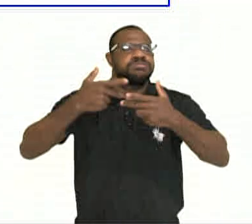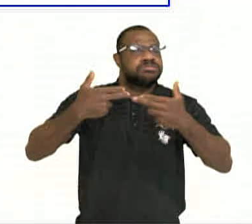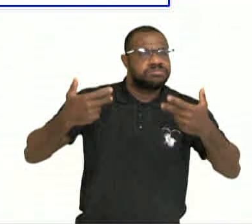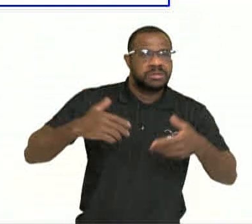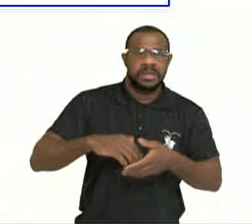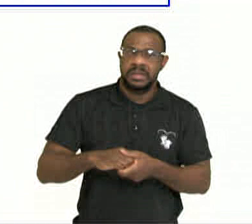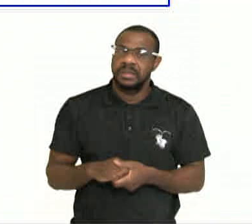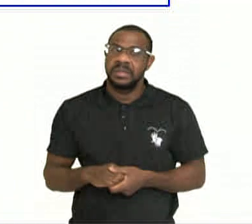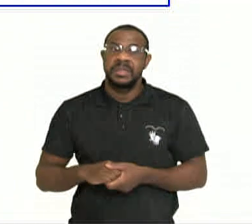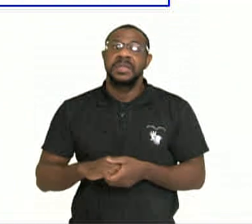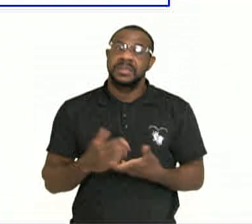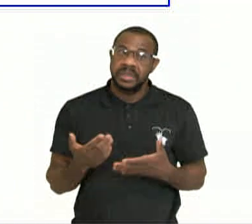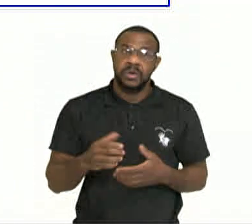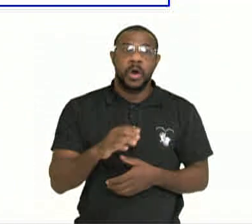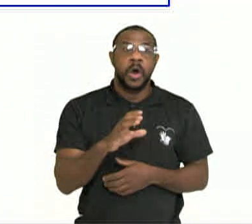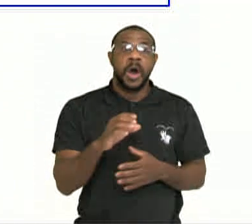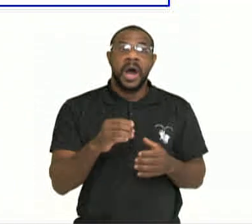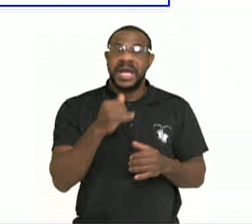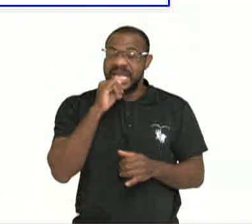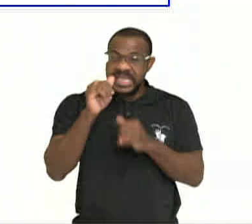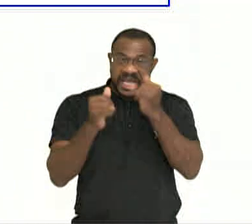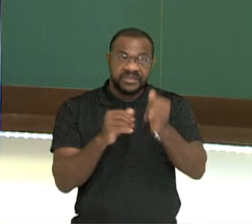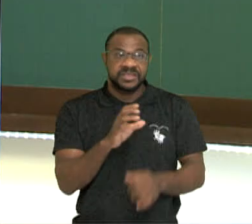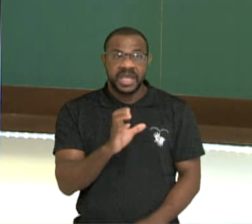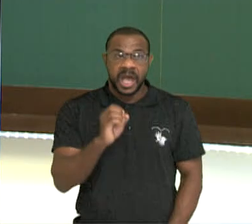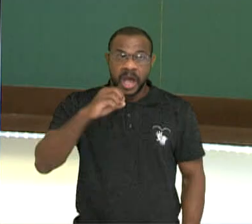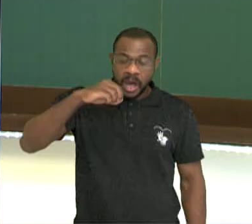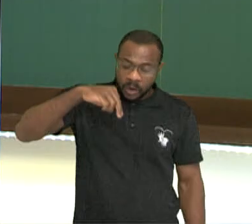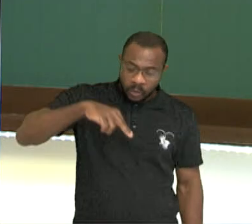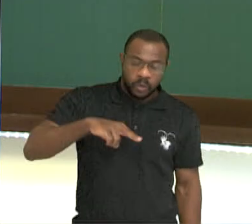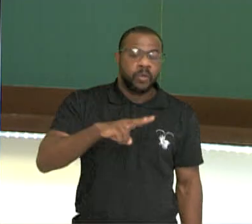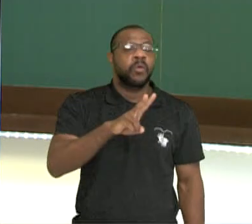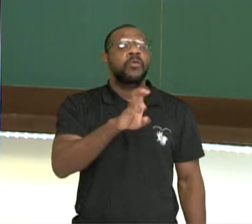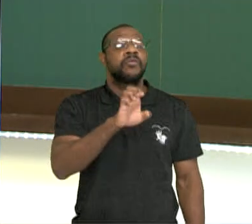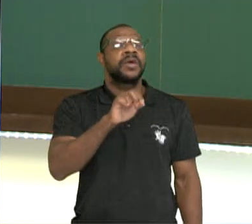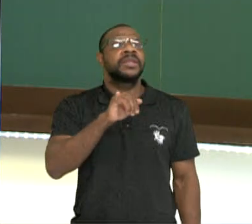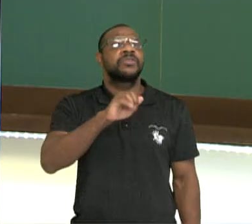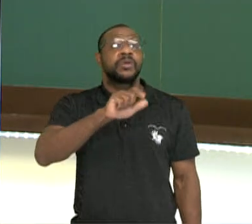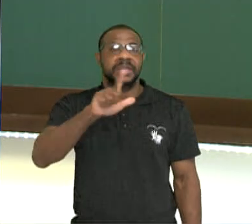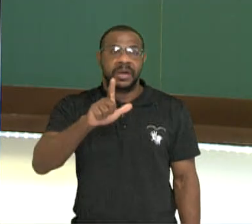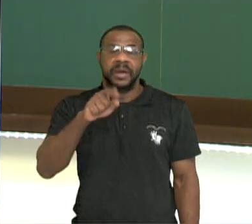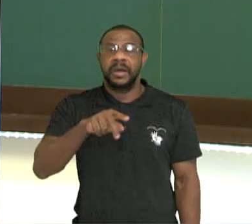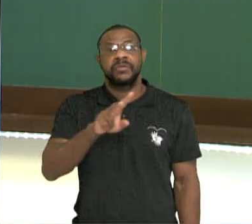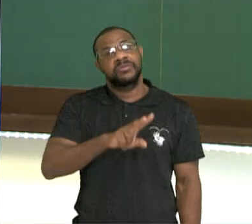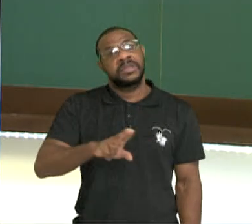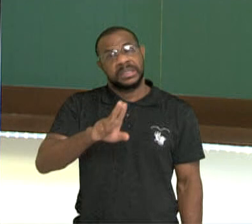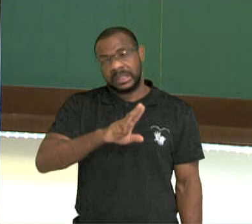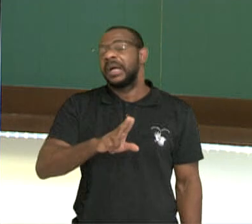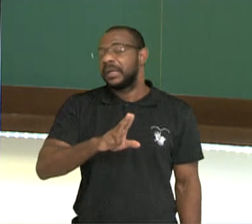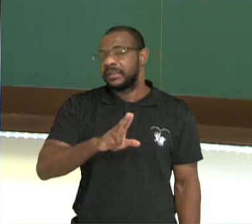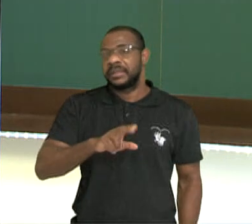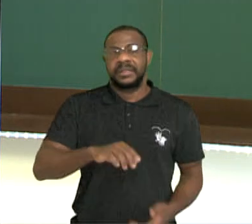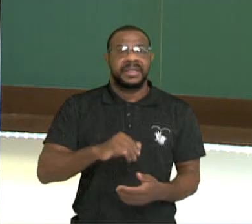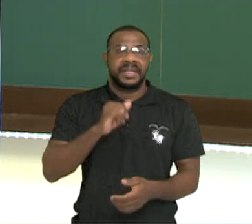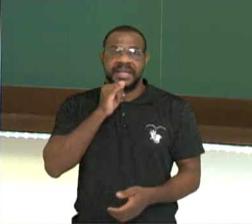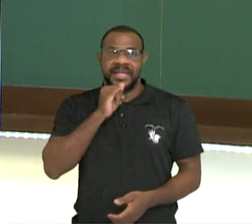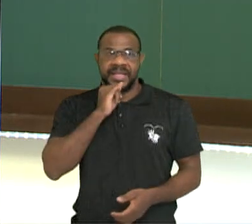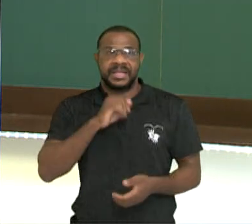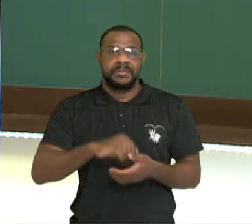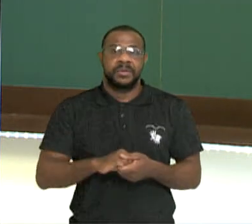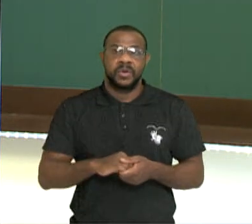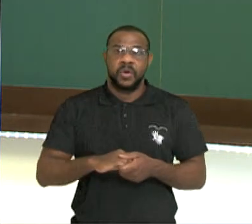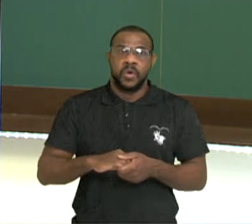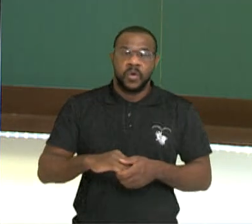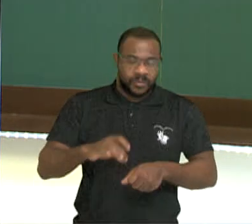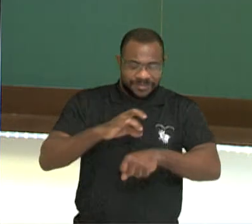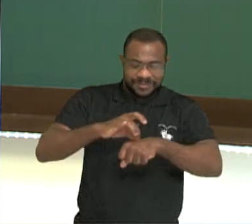energia convencionais são aquelas tradicionalmente utilizadas. A gente pode pegar como, por exemplo, o carvão mineral, que foi